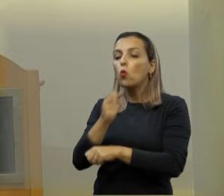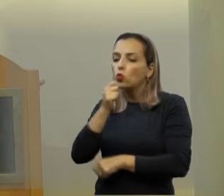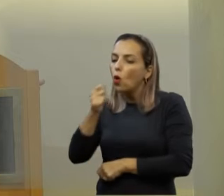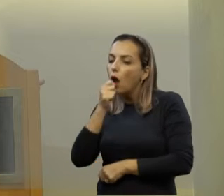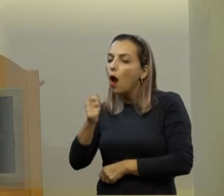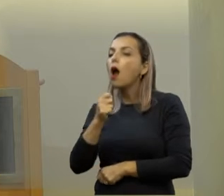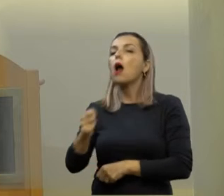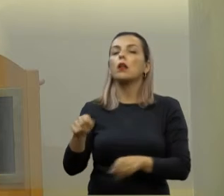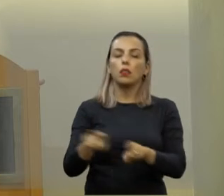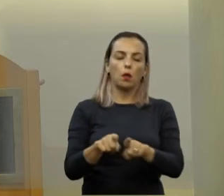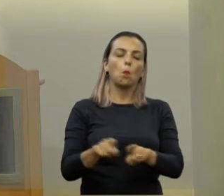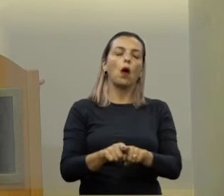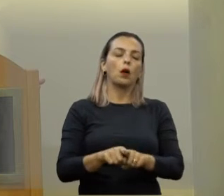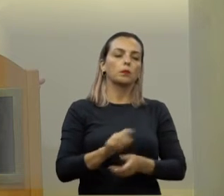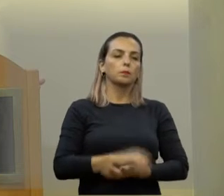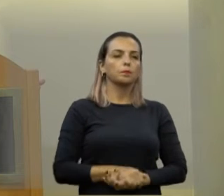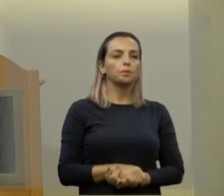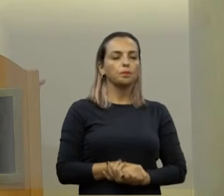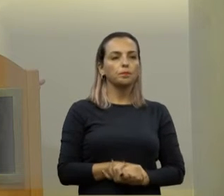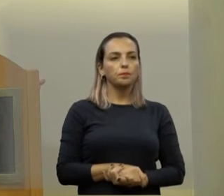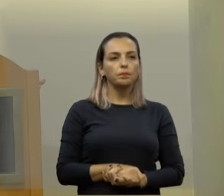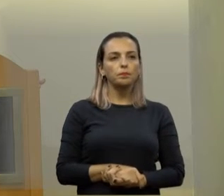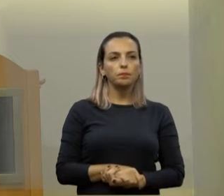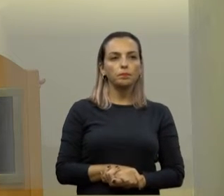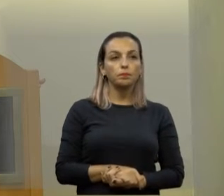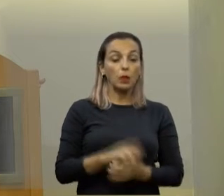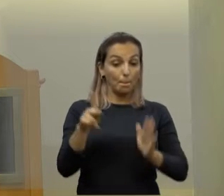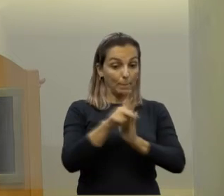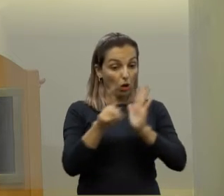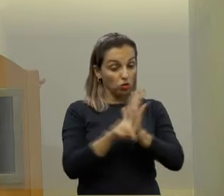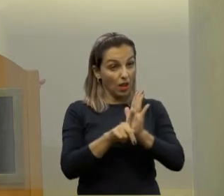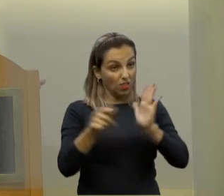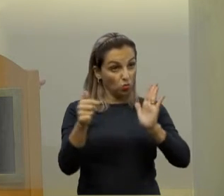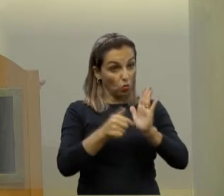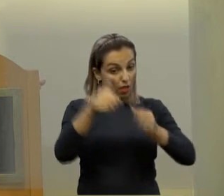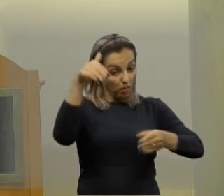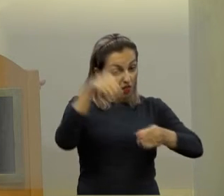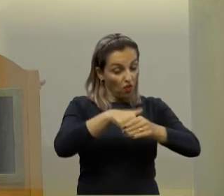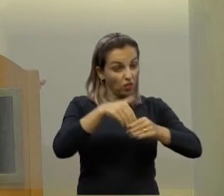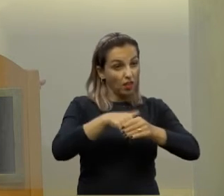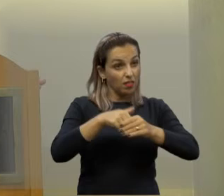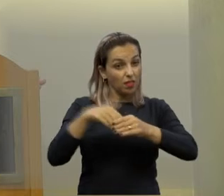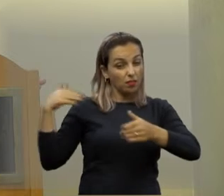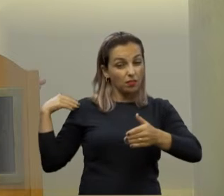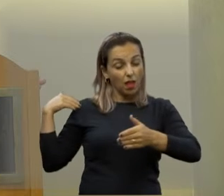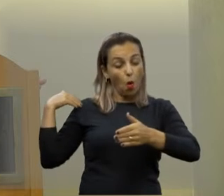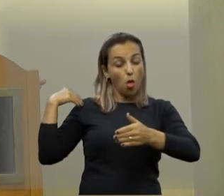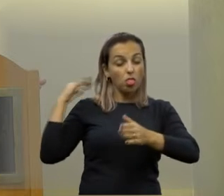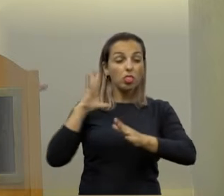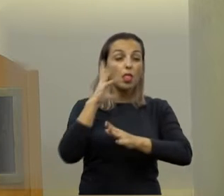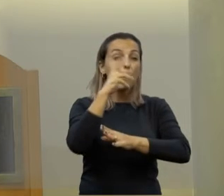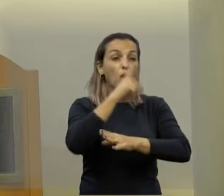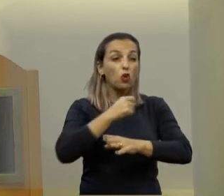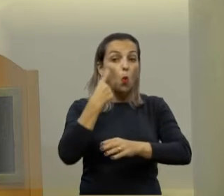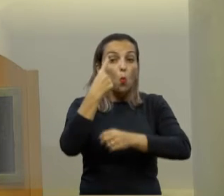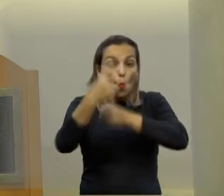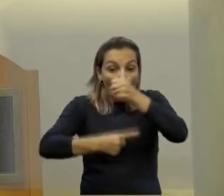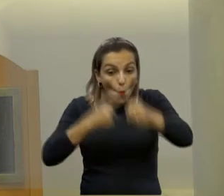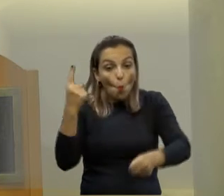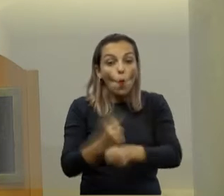jornalista Ah tá colocar o projeto em votação foi quase um ano presidente do